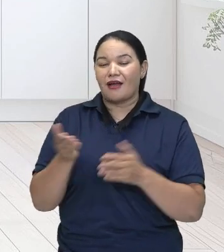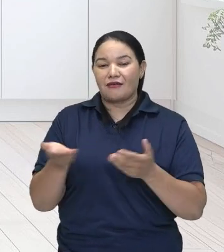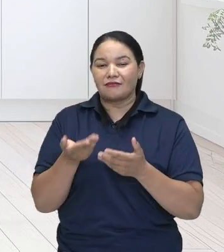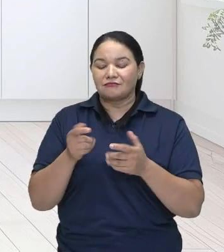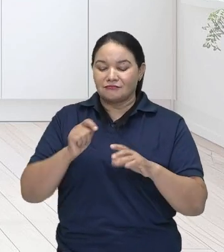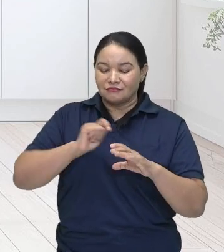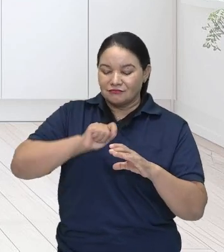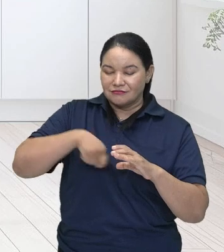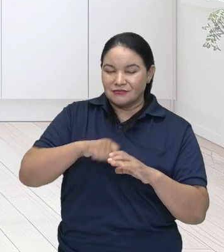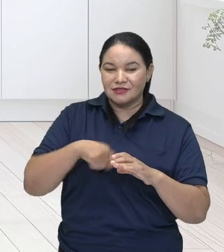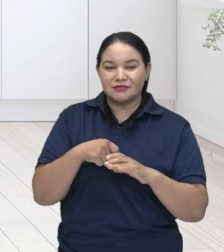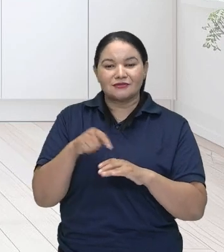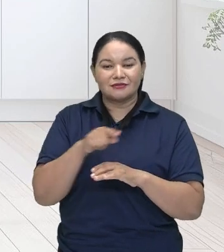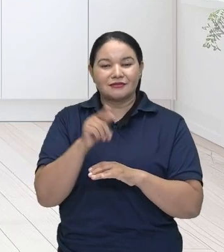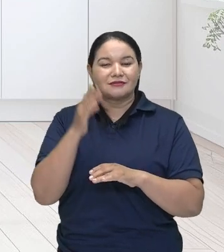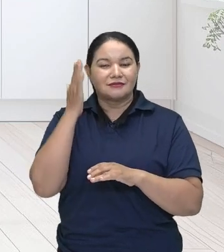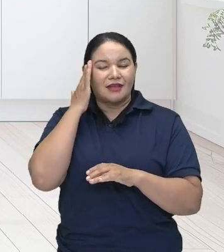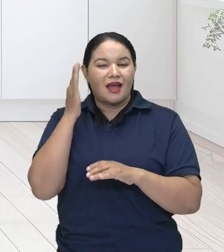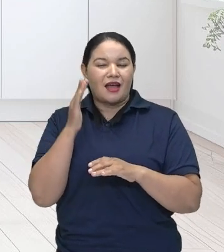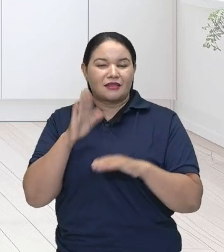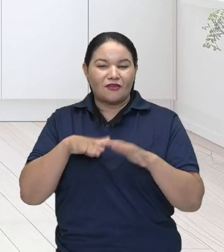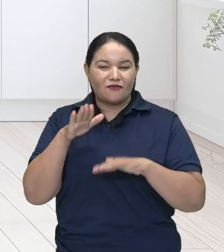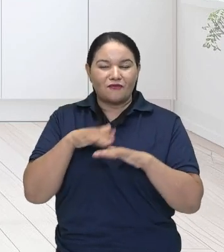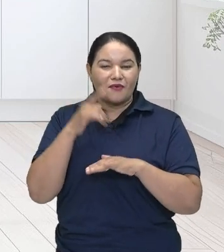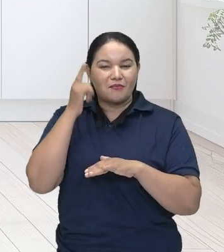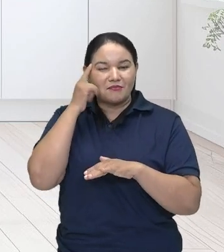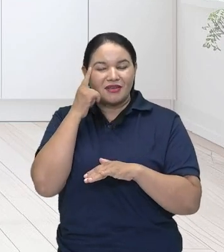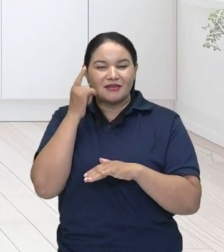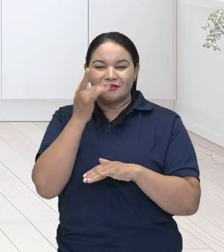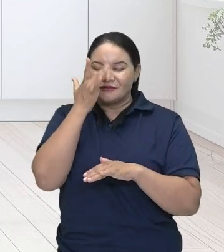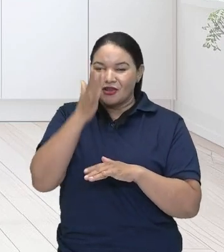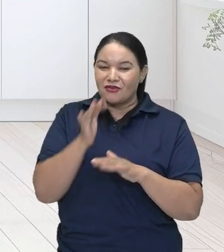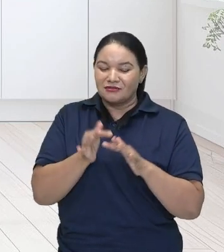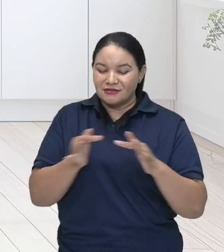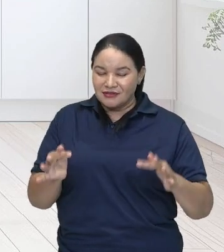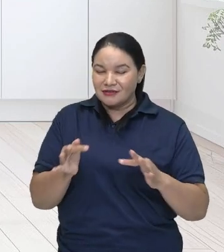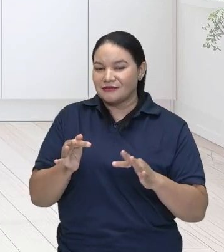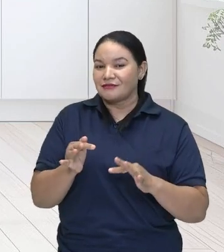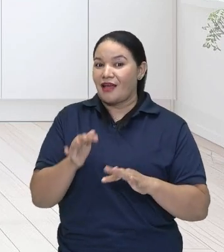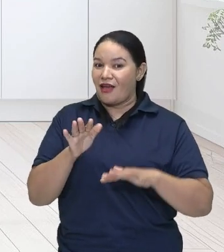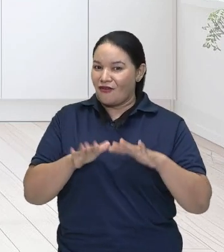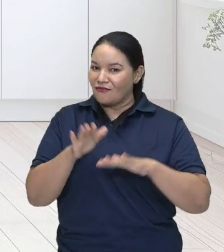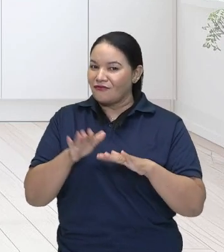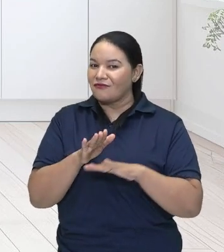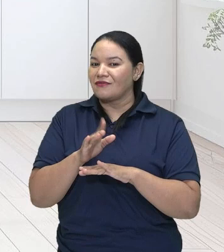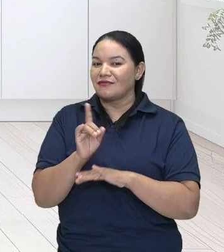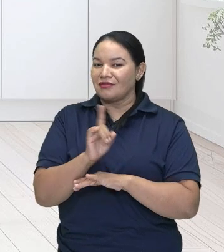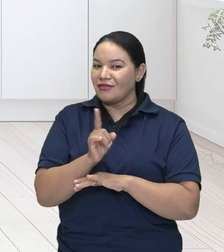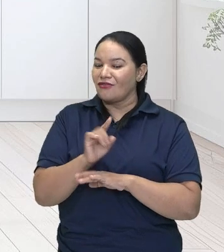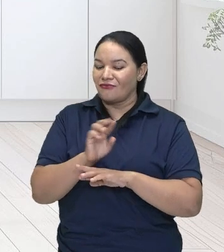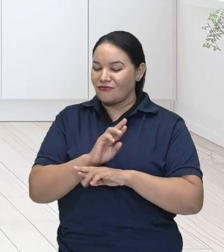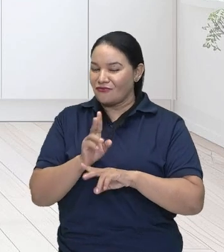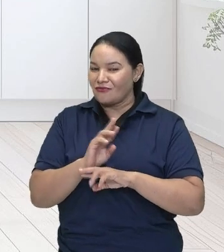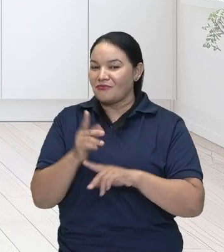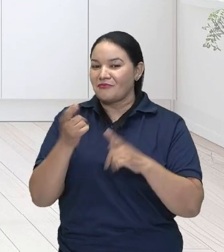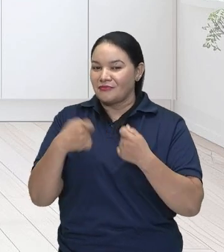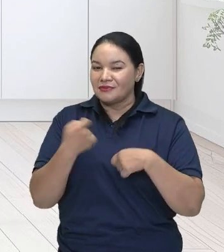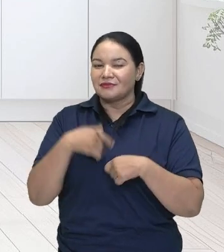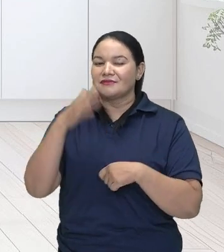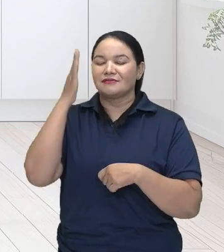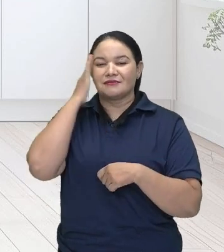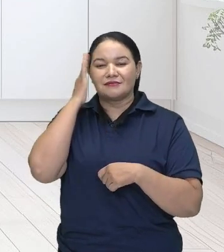preparação de um bolo, que a gente achava que fazer um bolo é algo muito simples, às vezes não é tão simples assim, né? A gente precisa ter os ingredientes